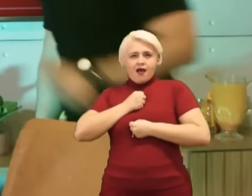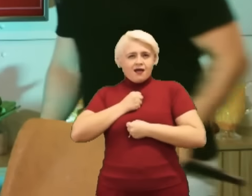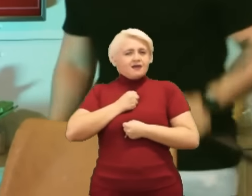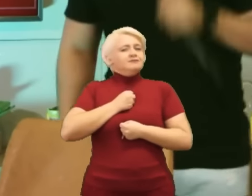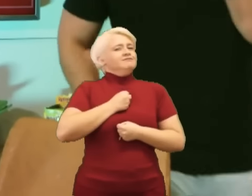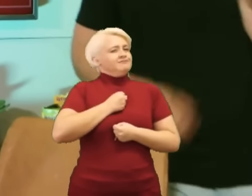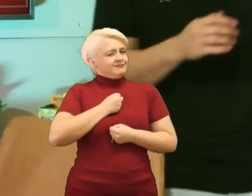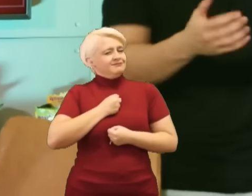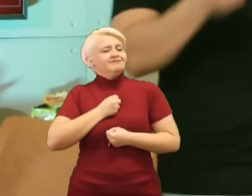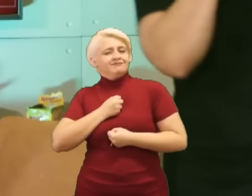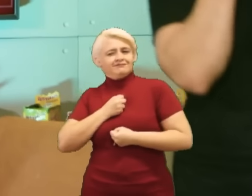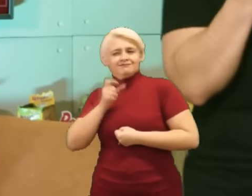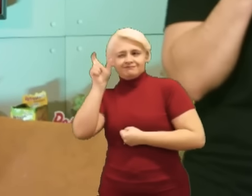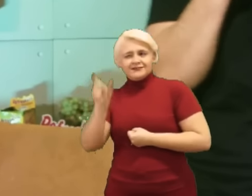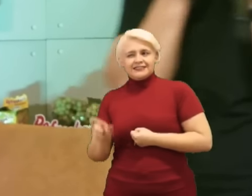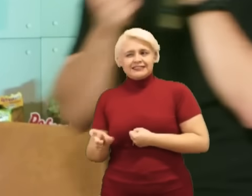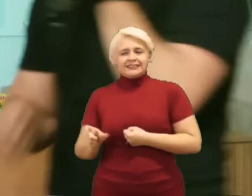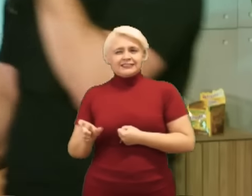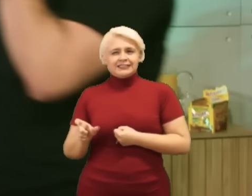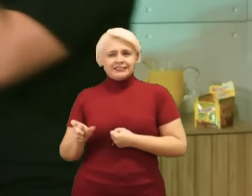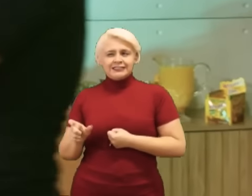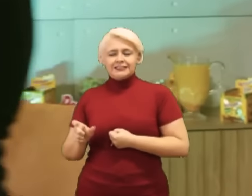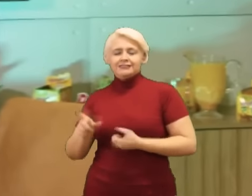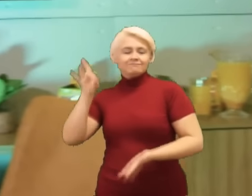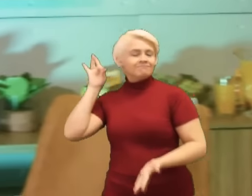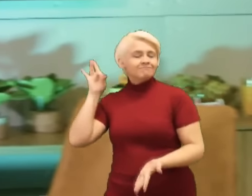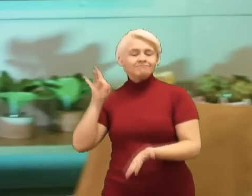aí. Meu caso sério,